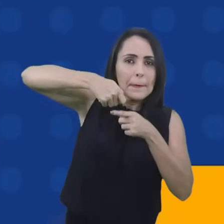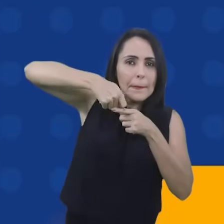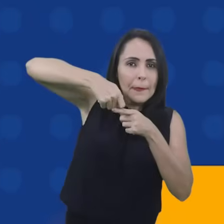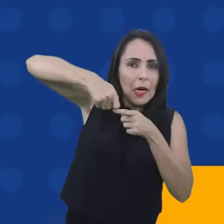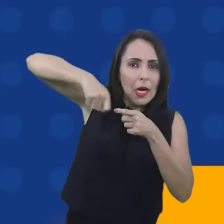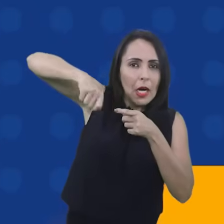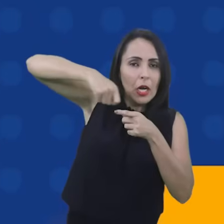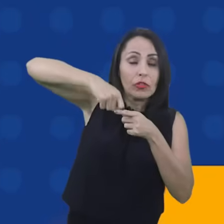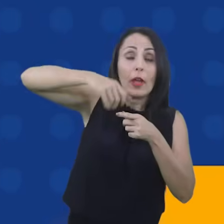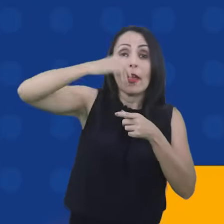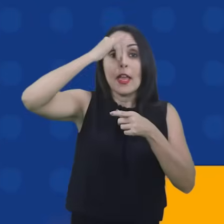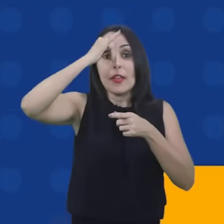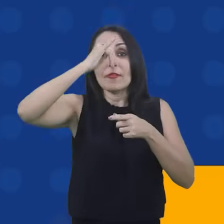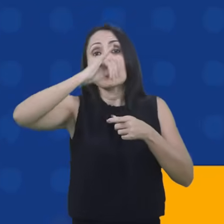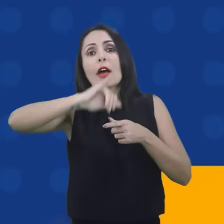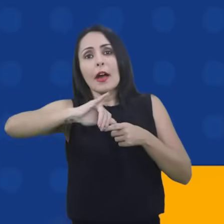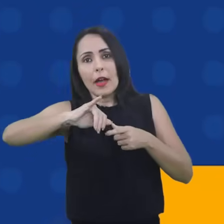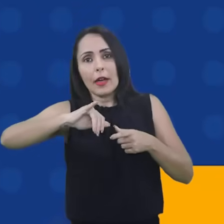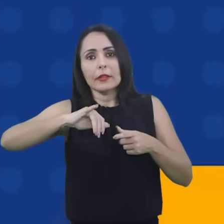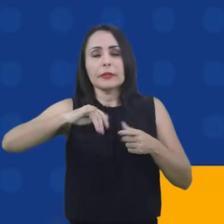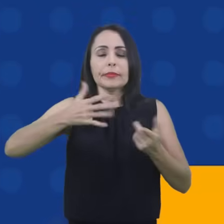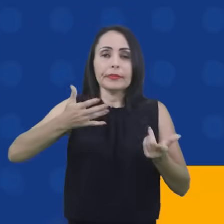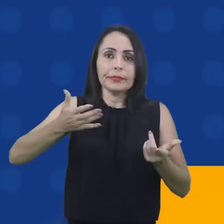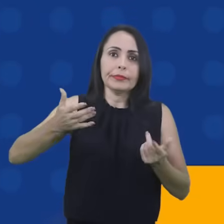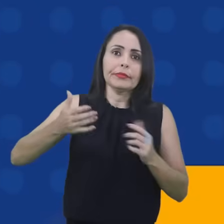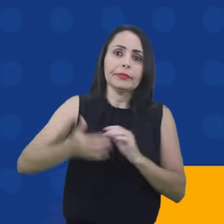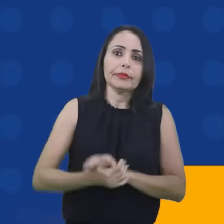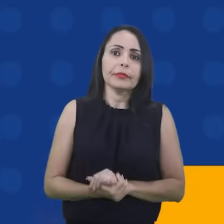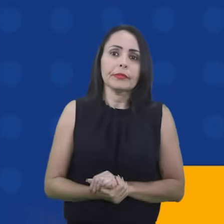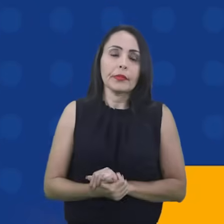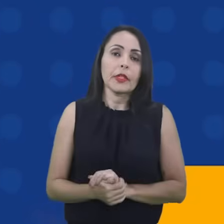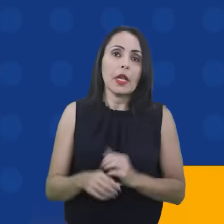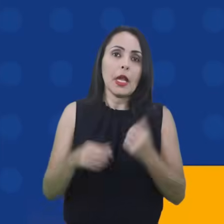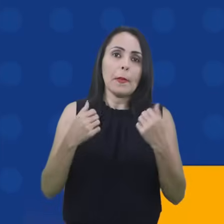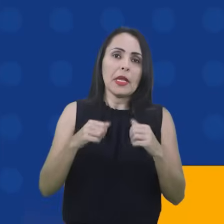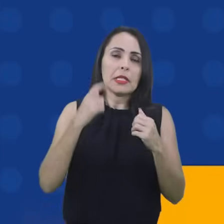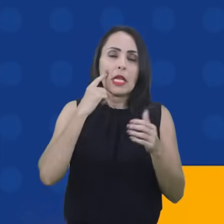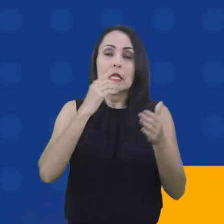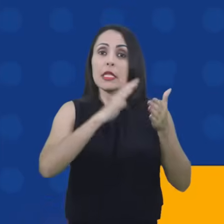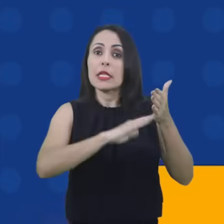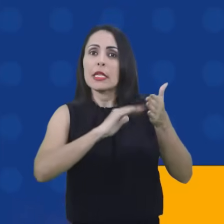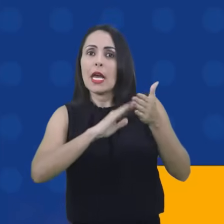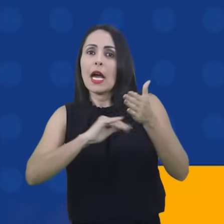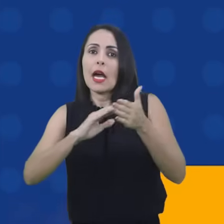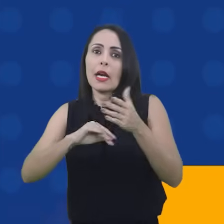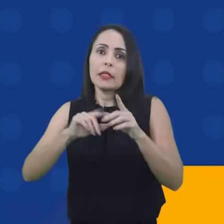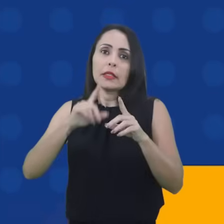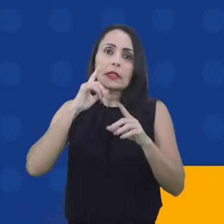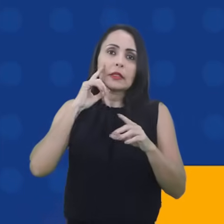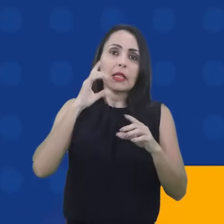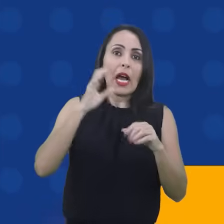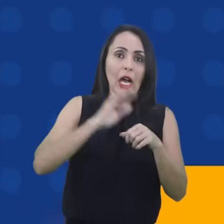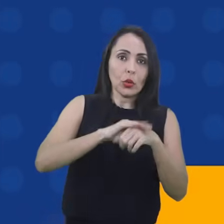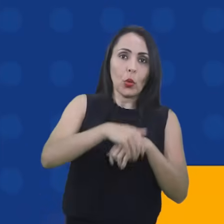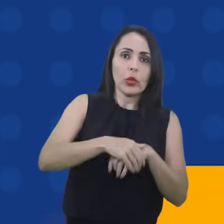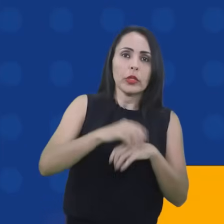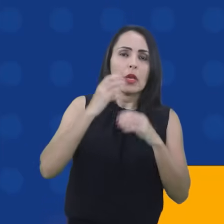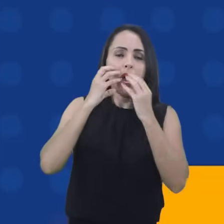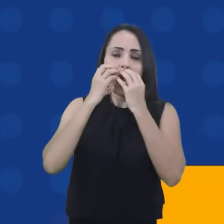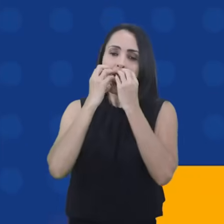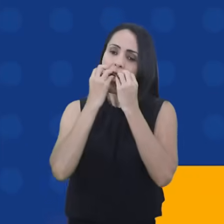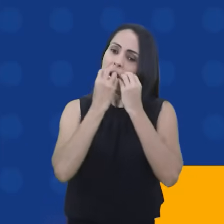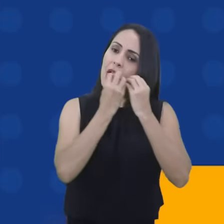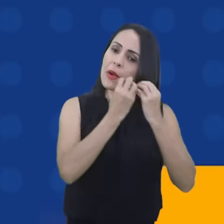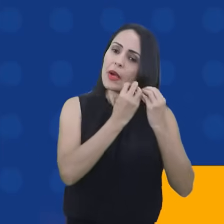pode causar uma abrasão nessa prótese, né? Você precisa remover essa prótese à noite para que os seus